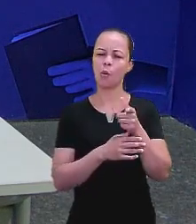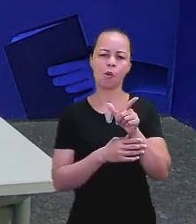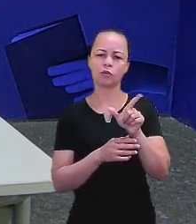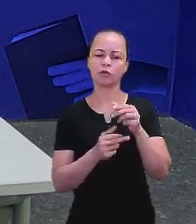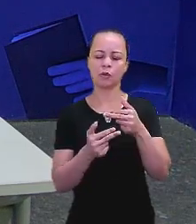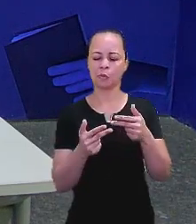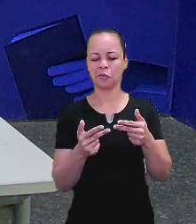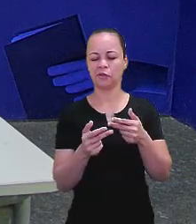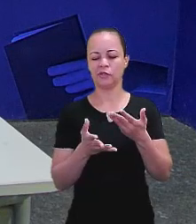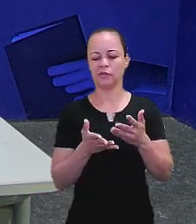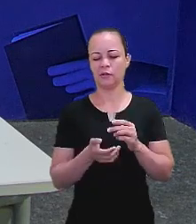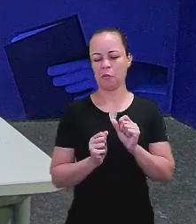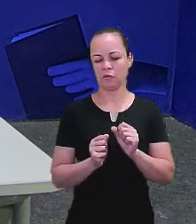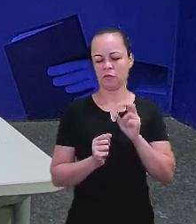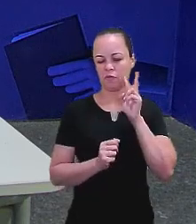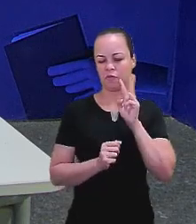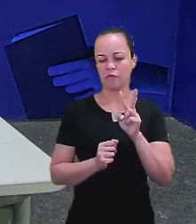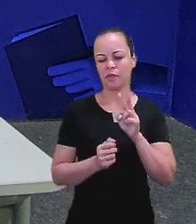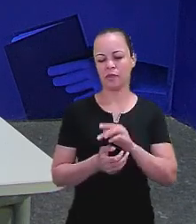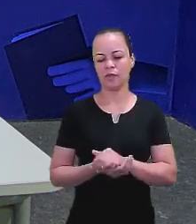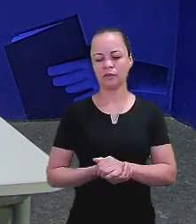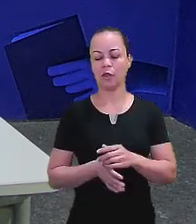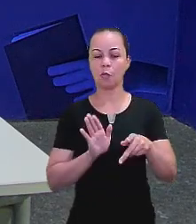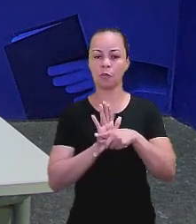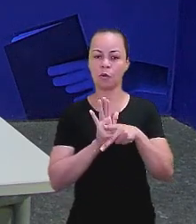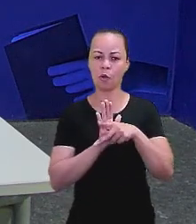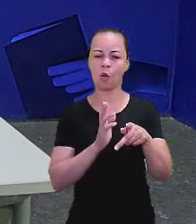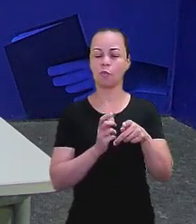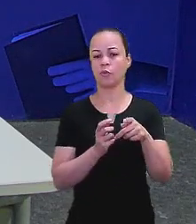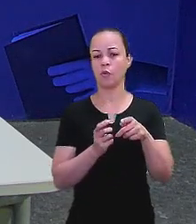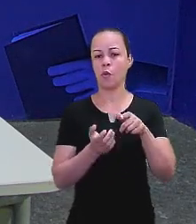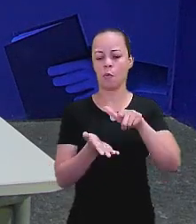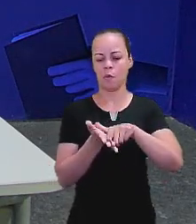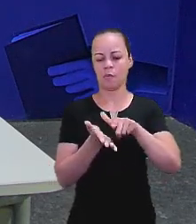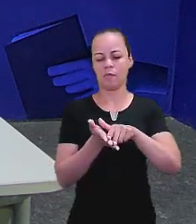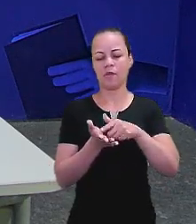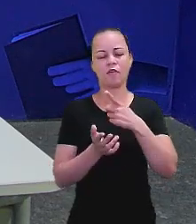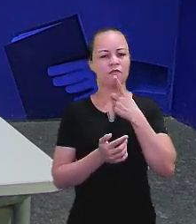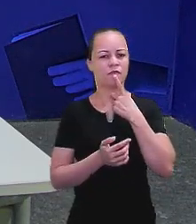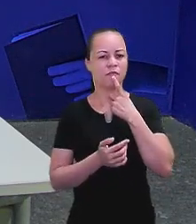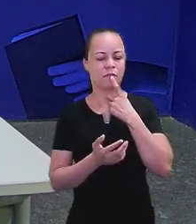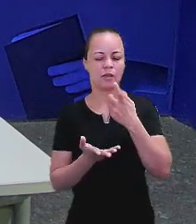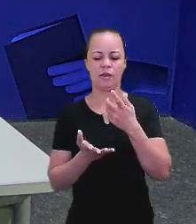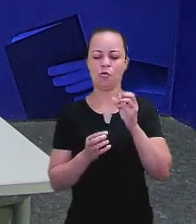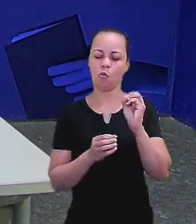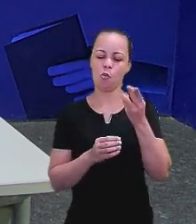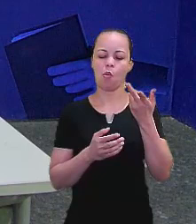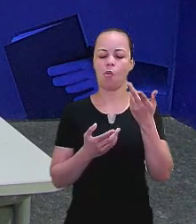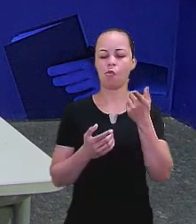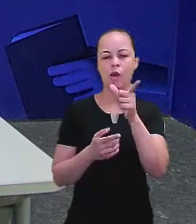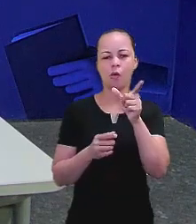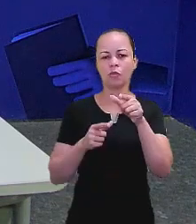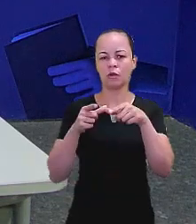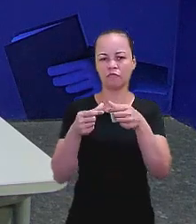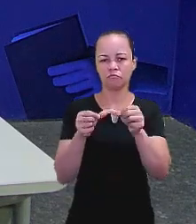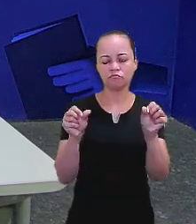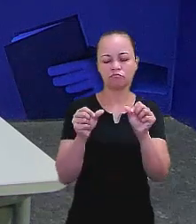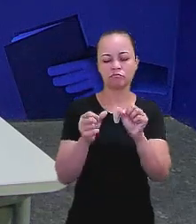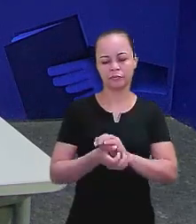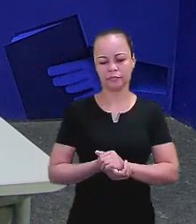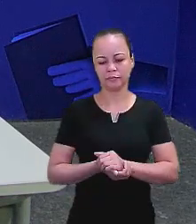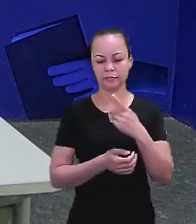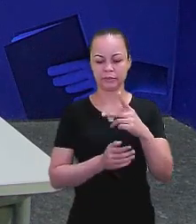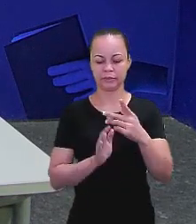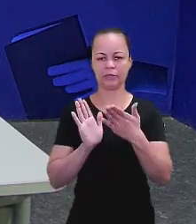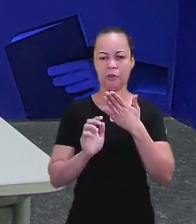ver o que é que a gente coloca aqui. Até o próprio papel vermelho, né? Assim, a gente pode colocar outra fitinha. Então, olha só o boneco de neve. Esse